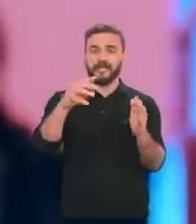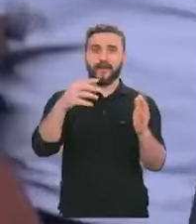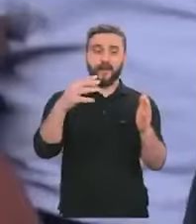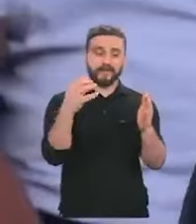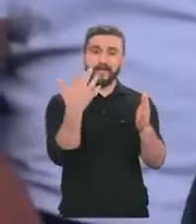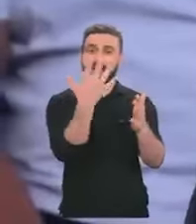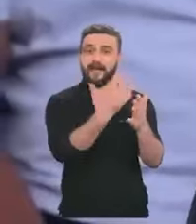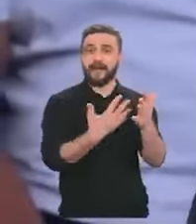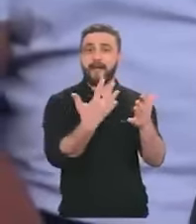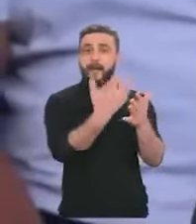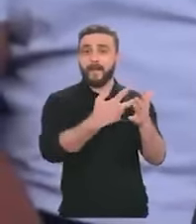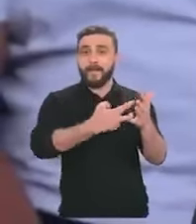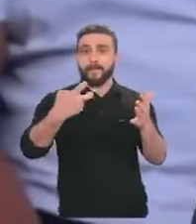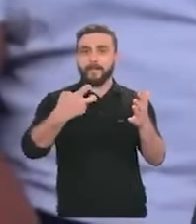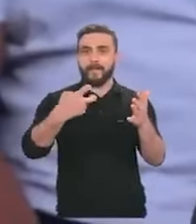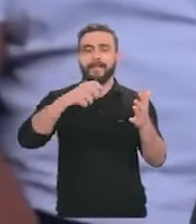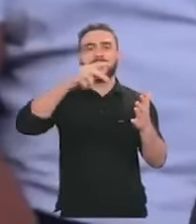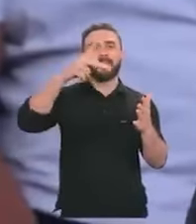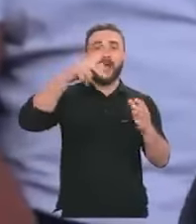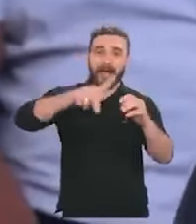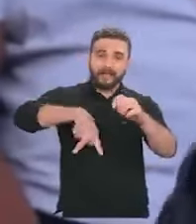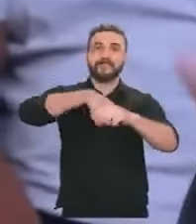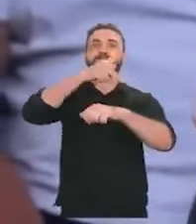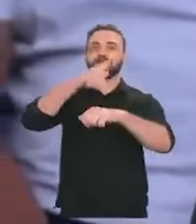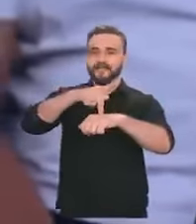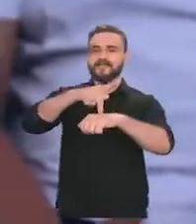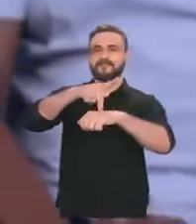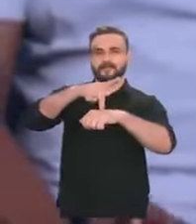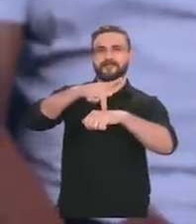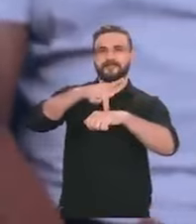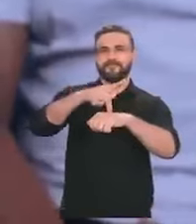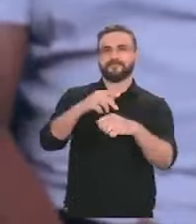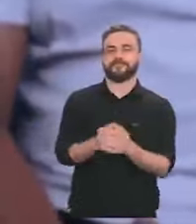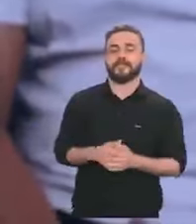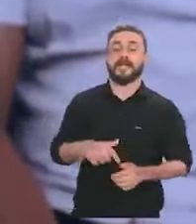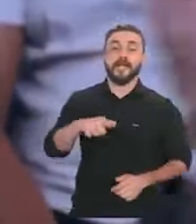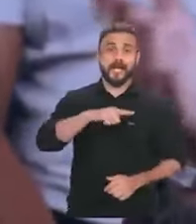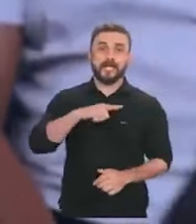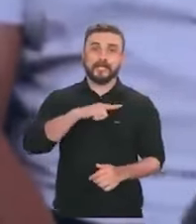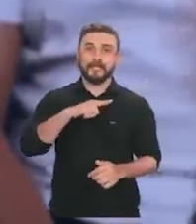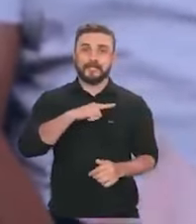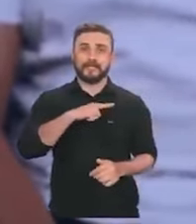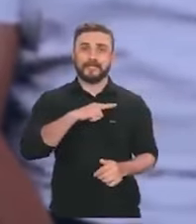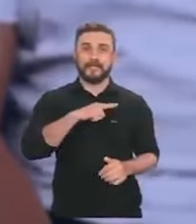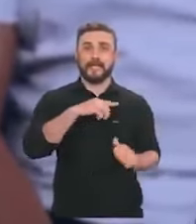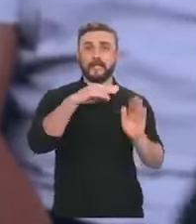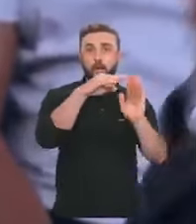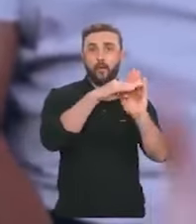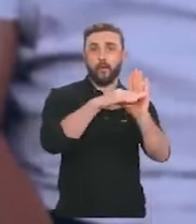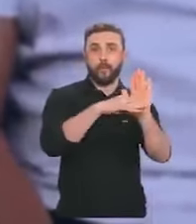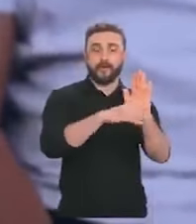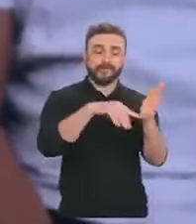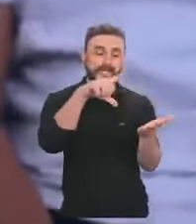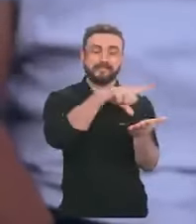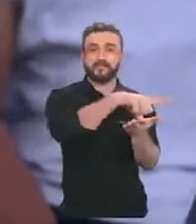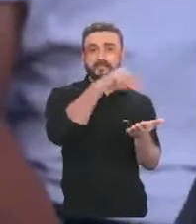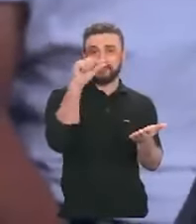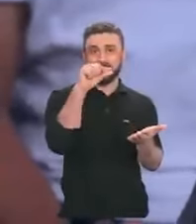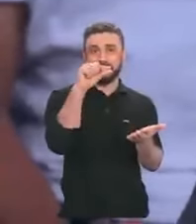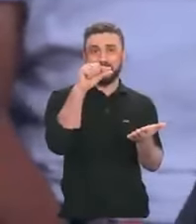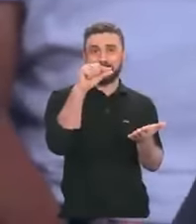seleção? Então, sim, tem um processo seletivo, onde você pode entrar hoje no site, fazer a inscrição